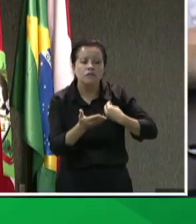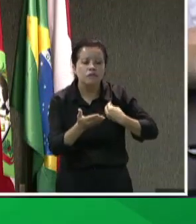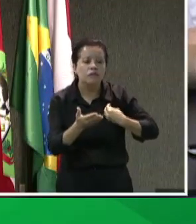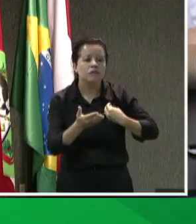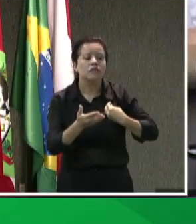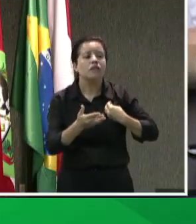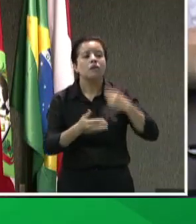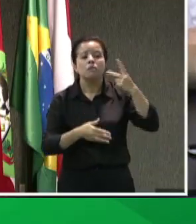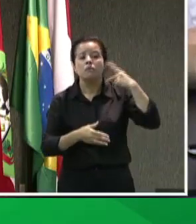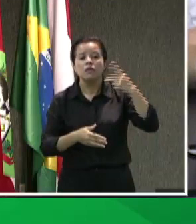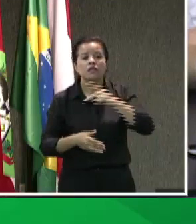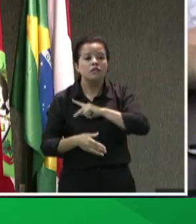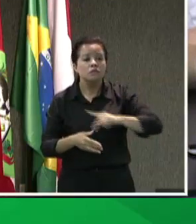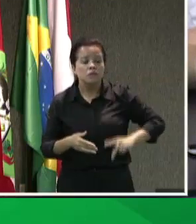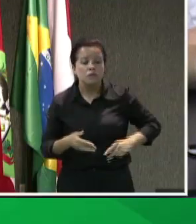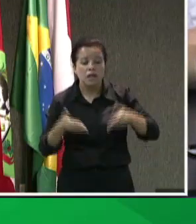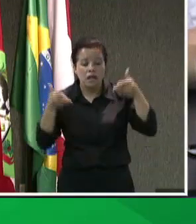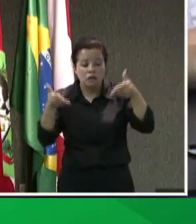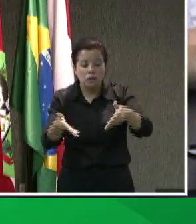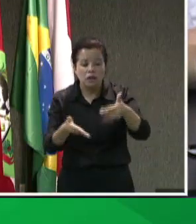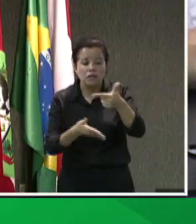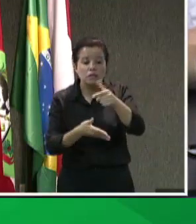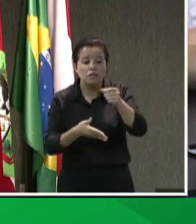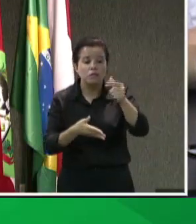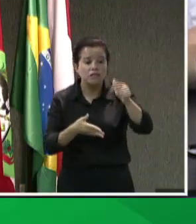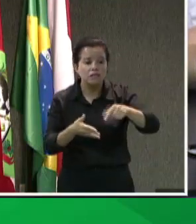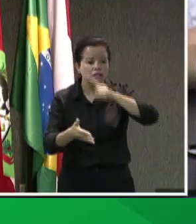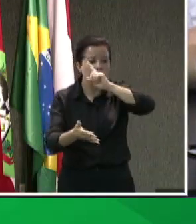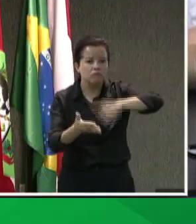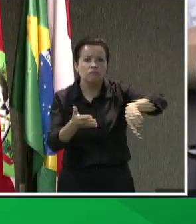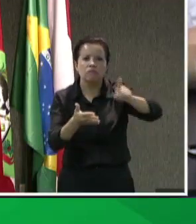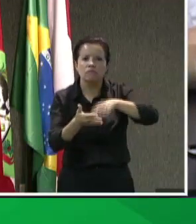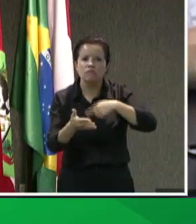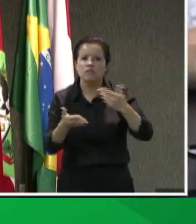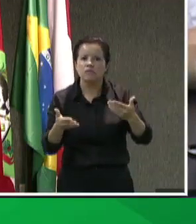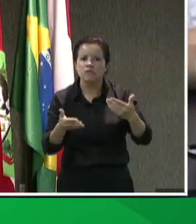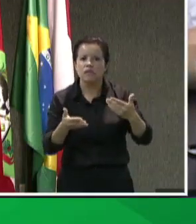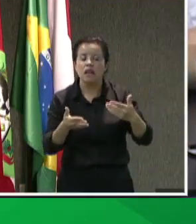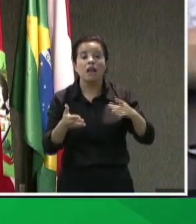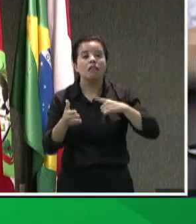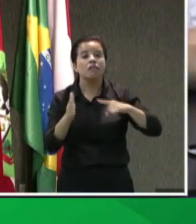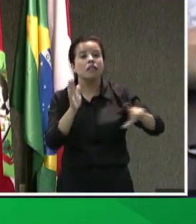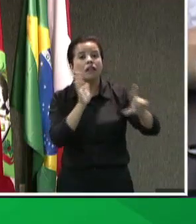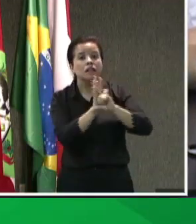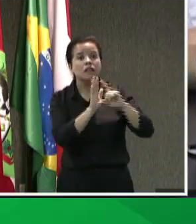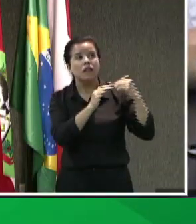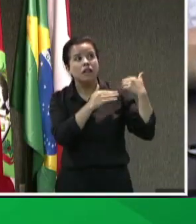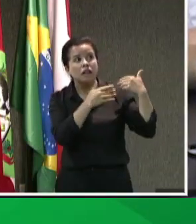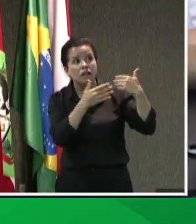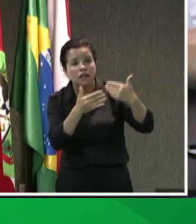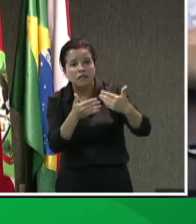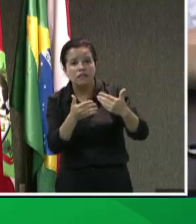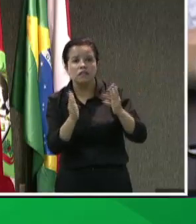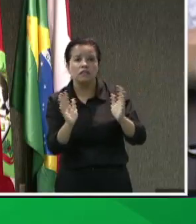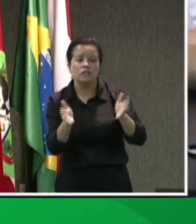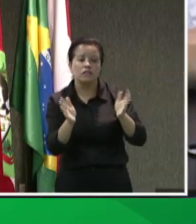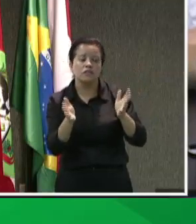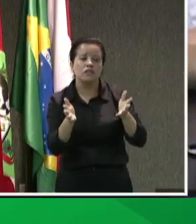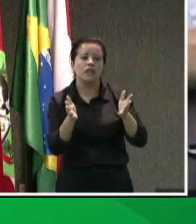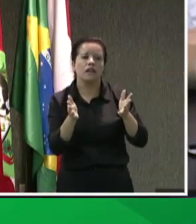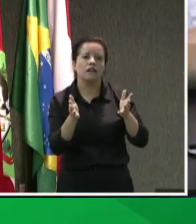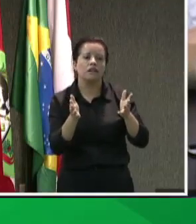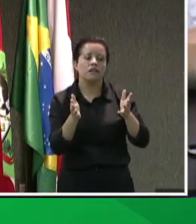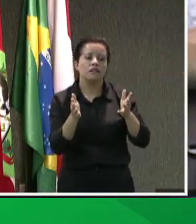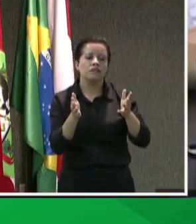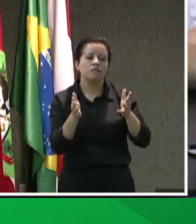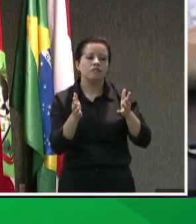que, em 2017, estão sendo renegadas. Que já existem leis, como já foi colocado, que o